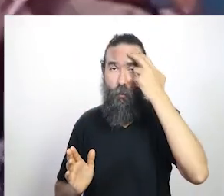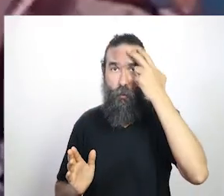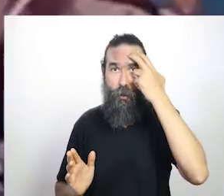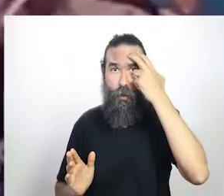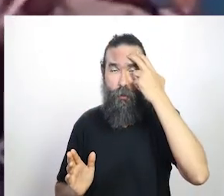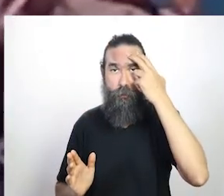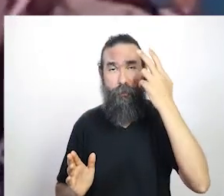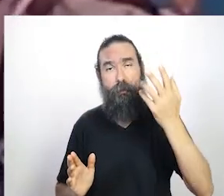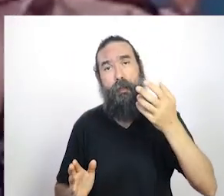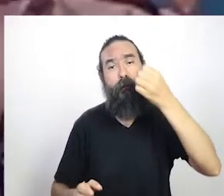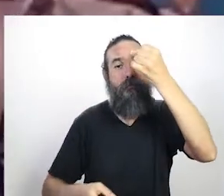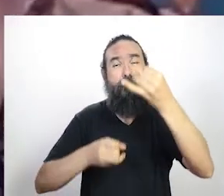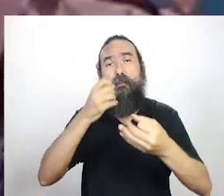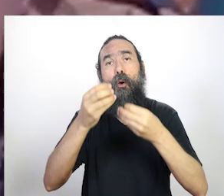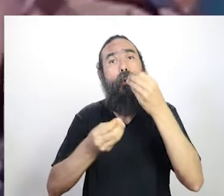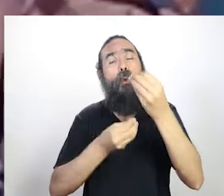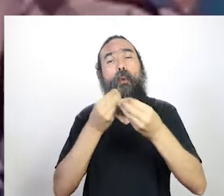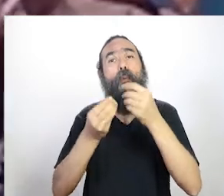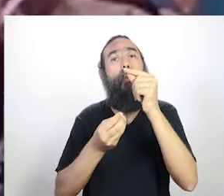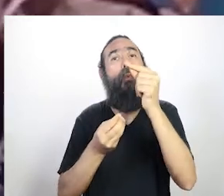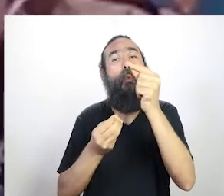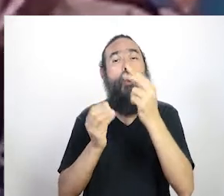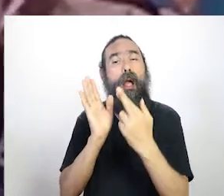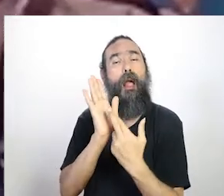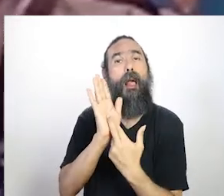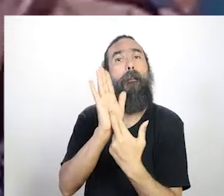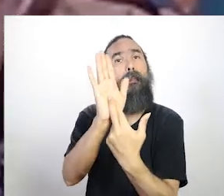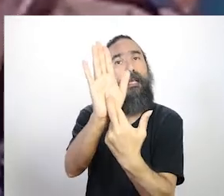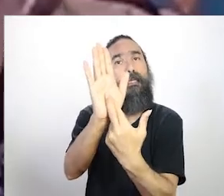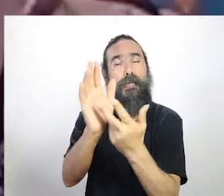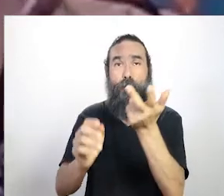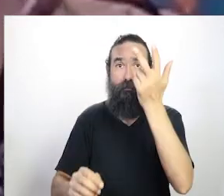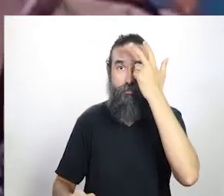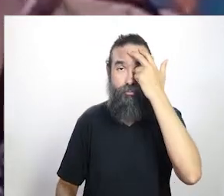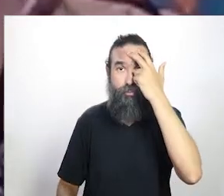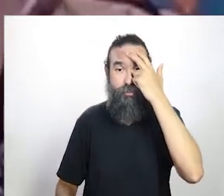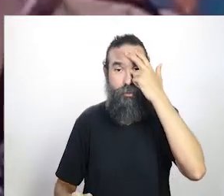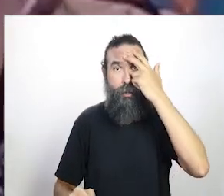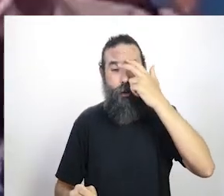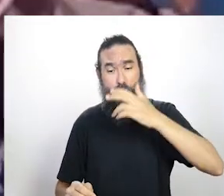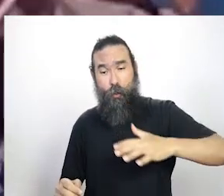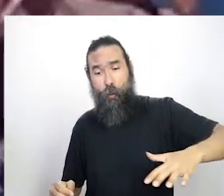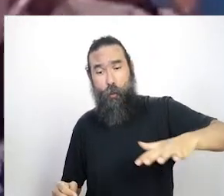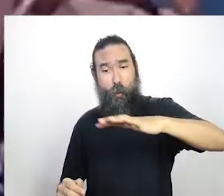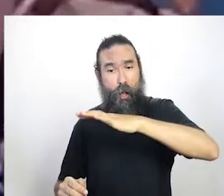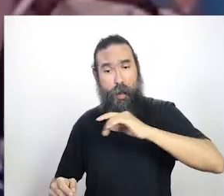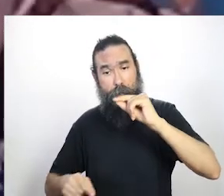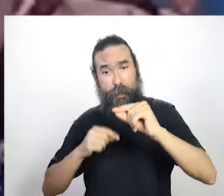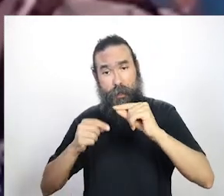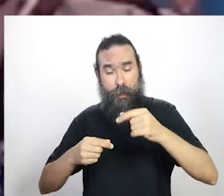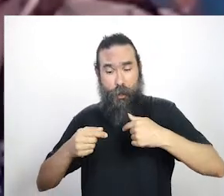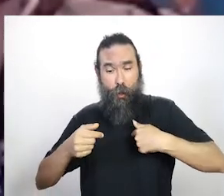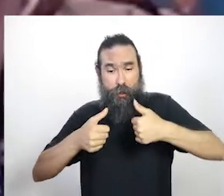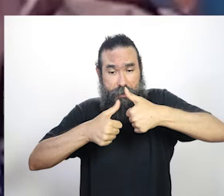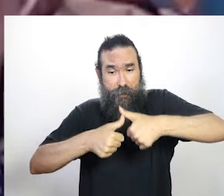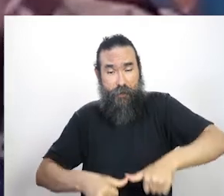para as ações de todos nós, a partir dos lugares de onde a gente fala, de onde a gente tem poder para